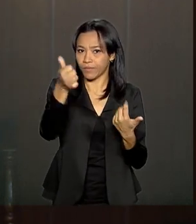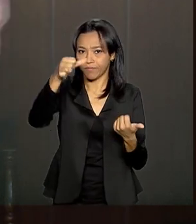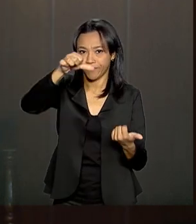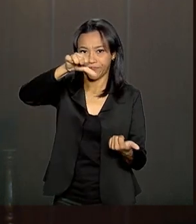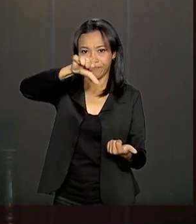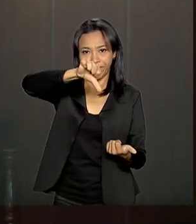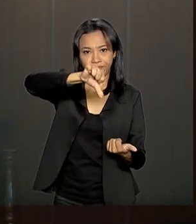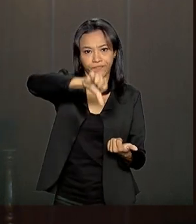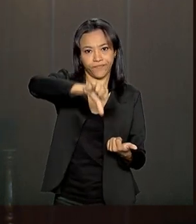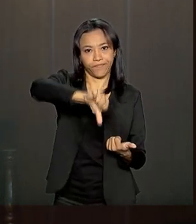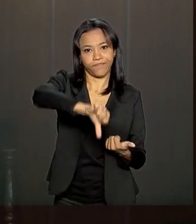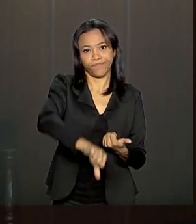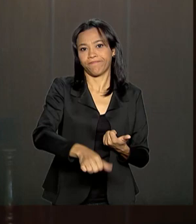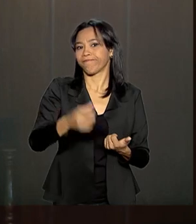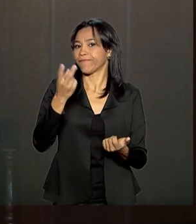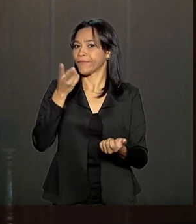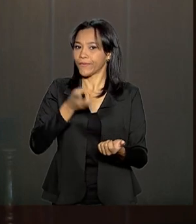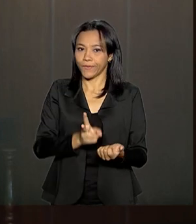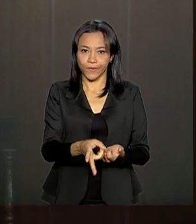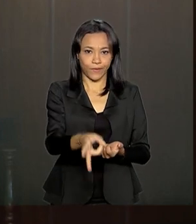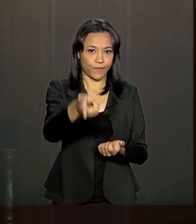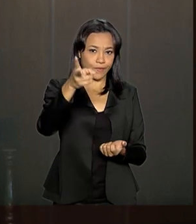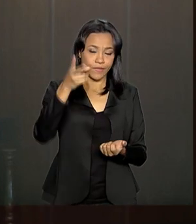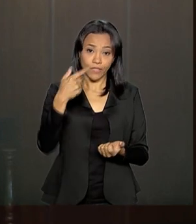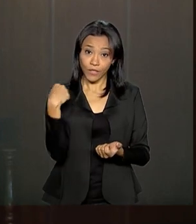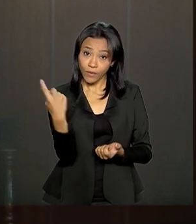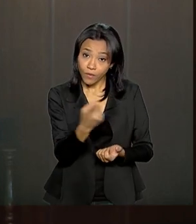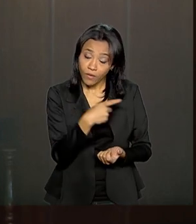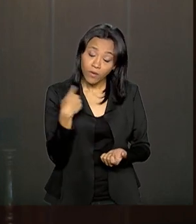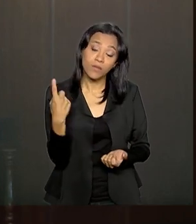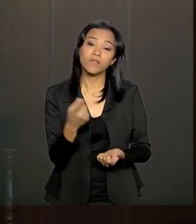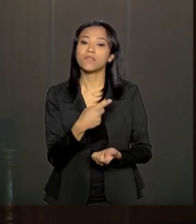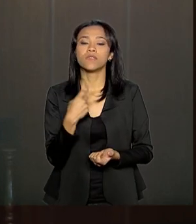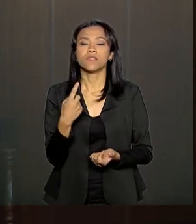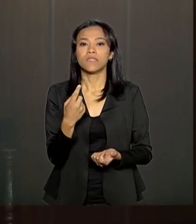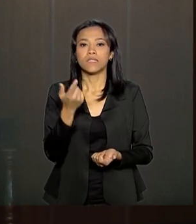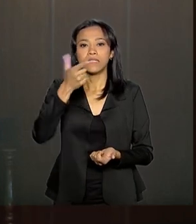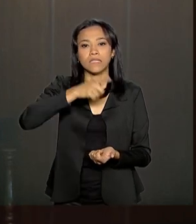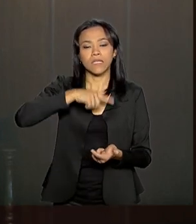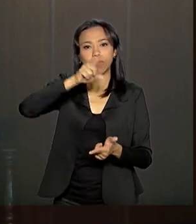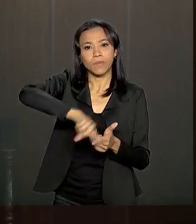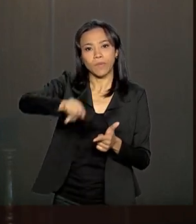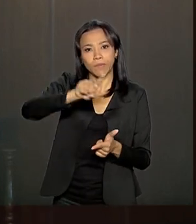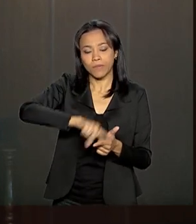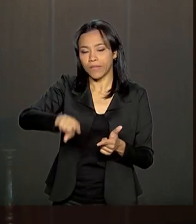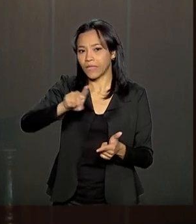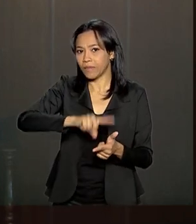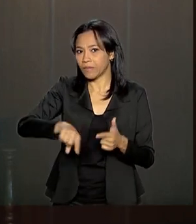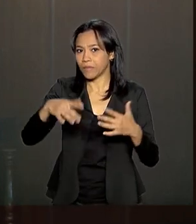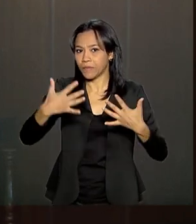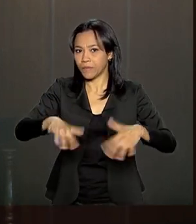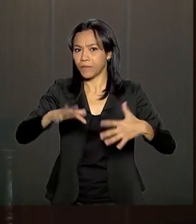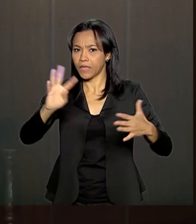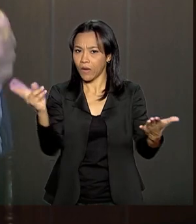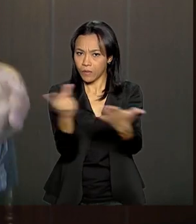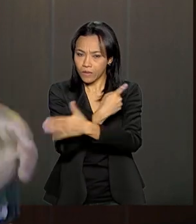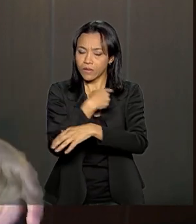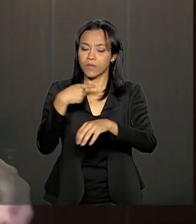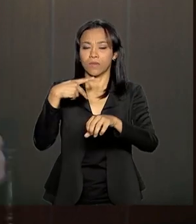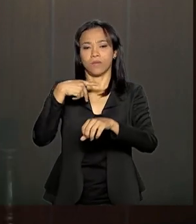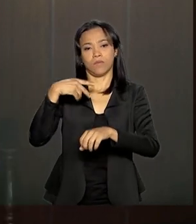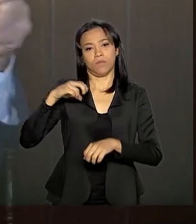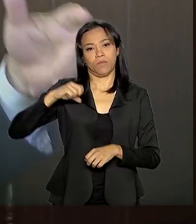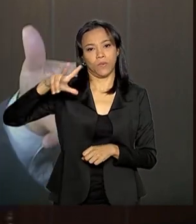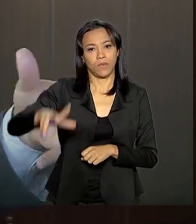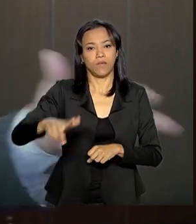E nós, cada vez mais próximos de termos um problema dramático, como tiveram Portugal, como